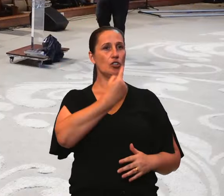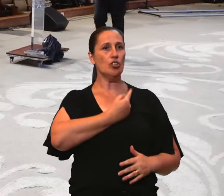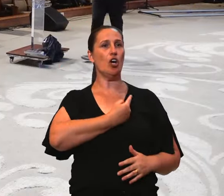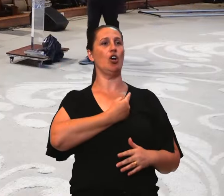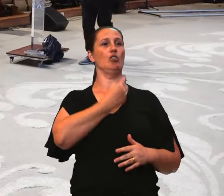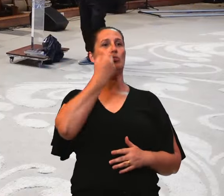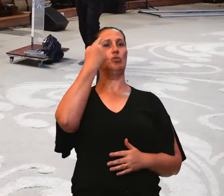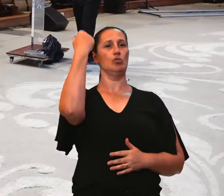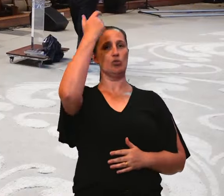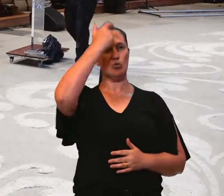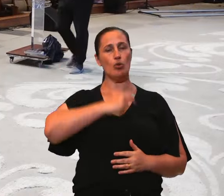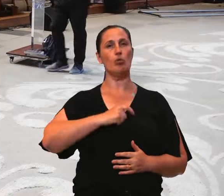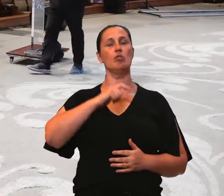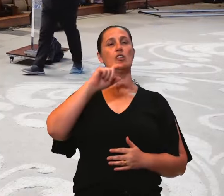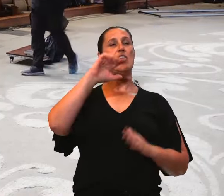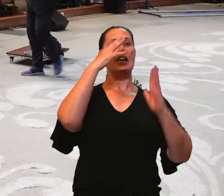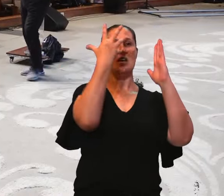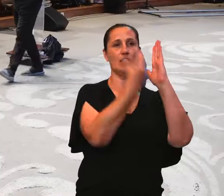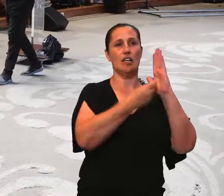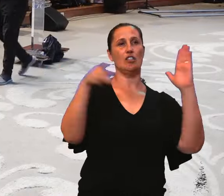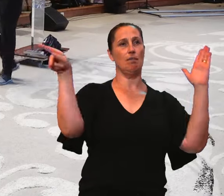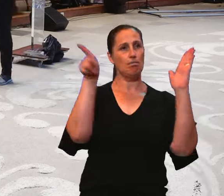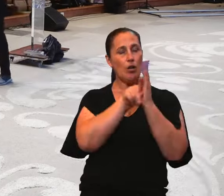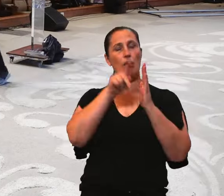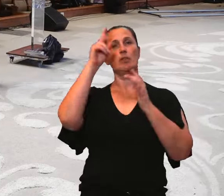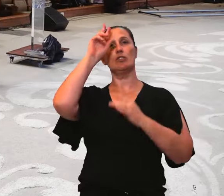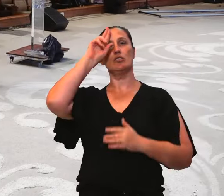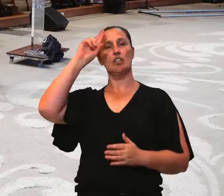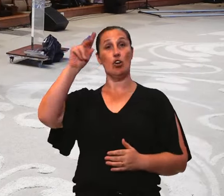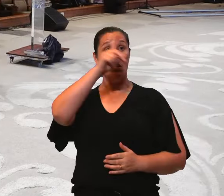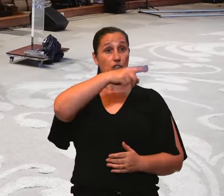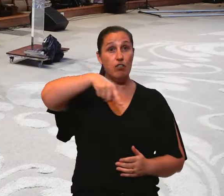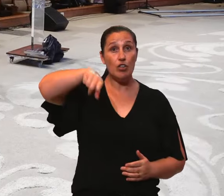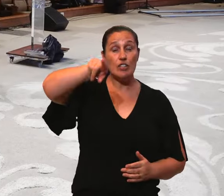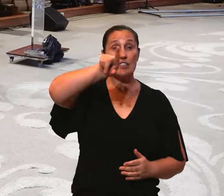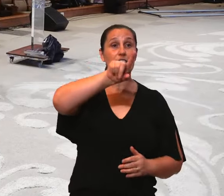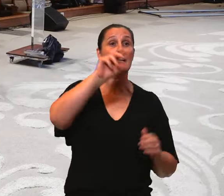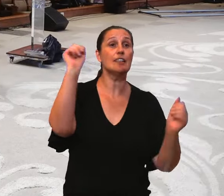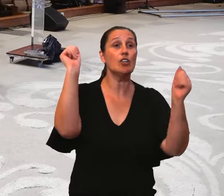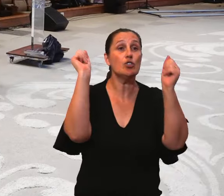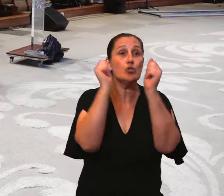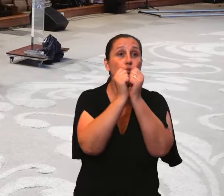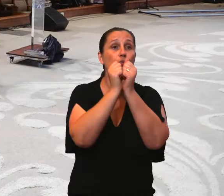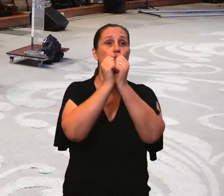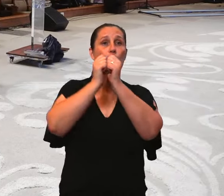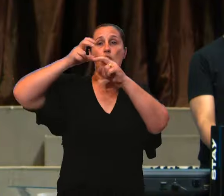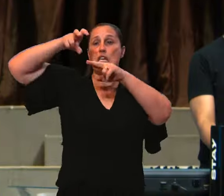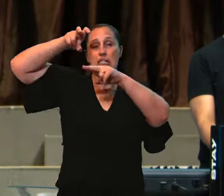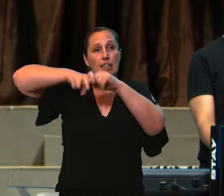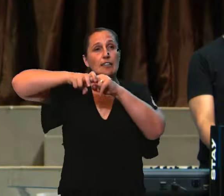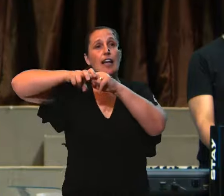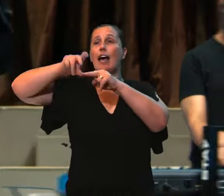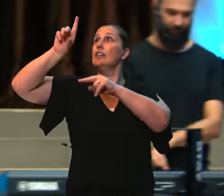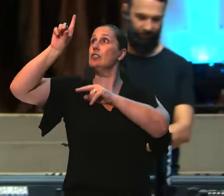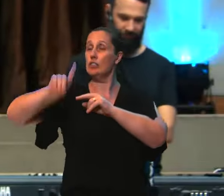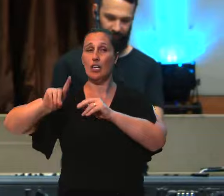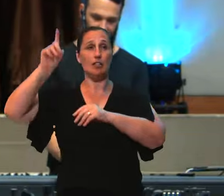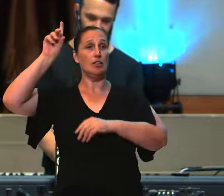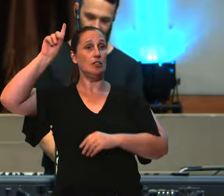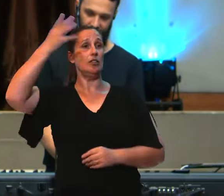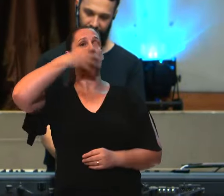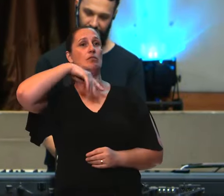igreja porque você espiritualmente falando está sentado à direita do pai dividindo o trono com Jesus